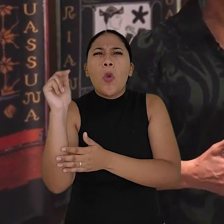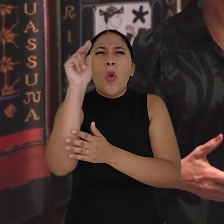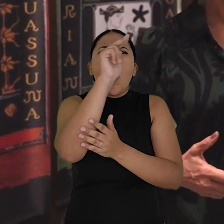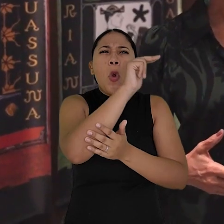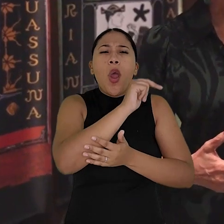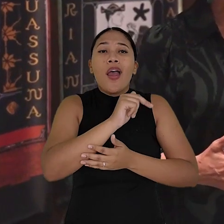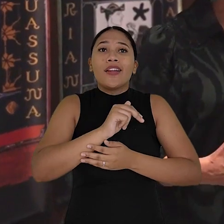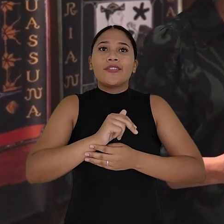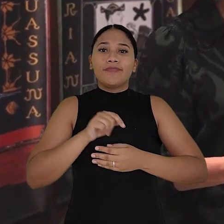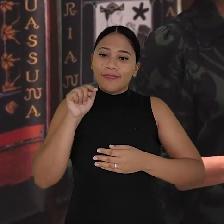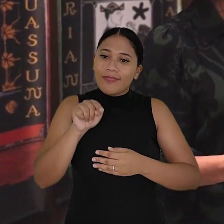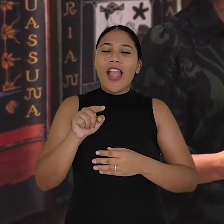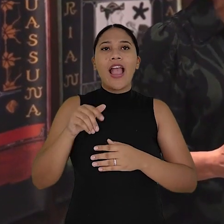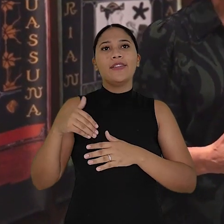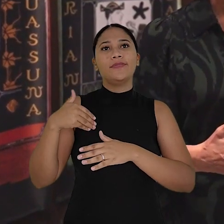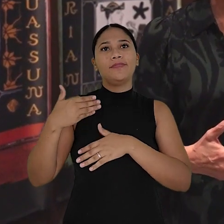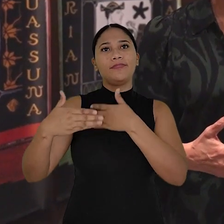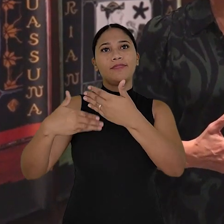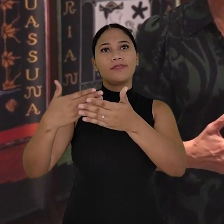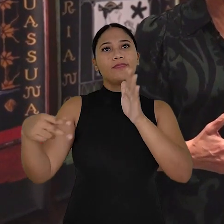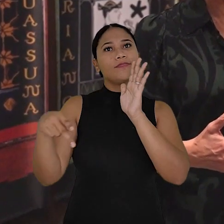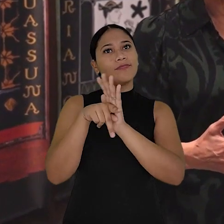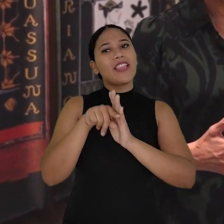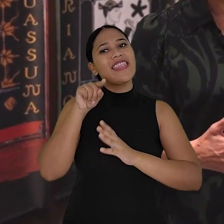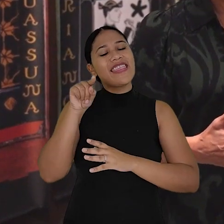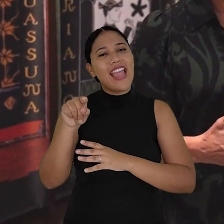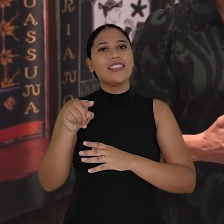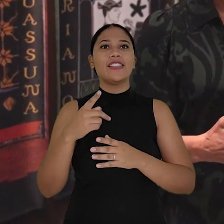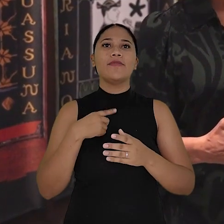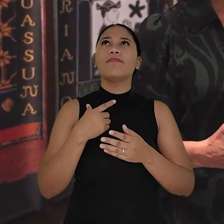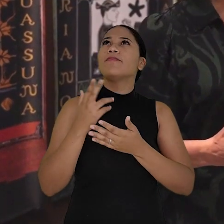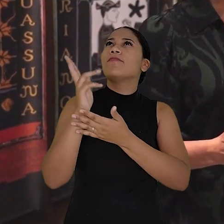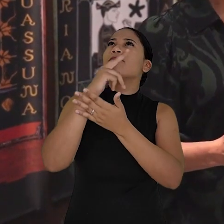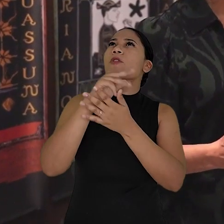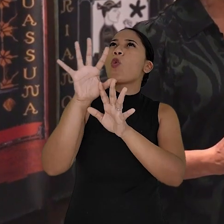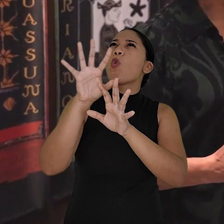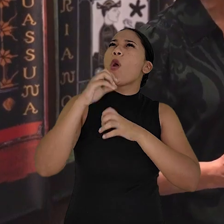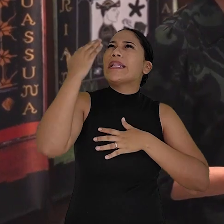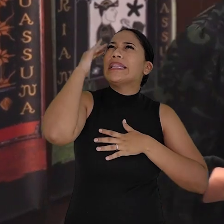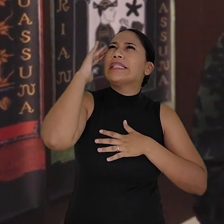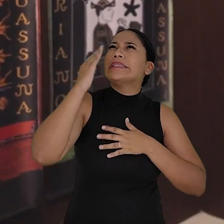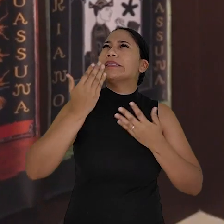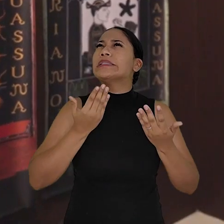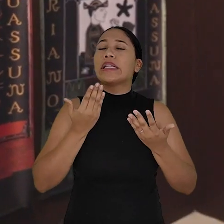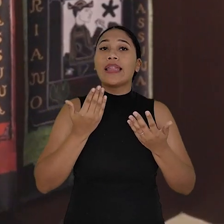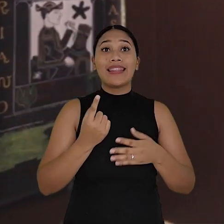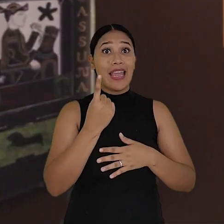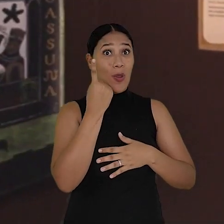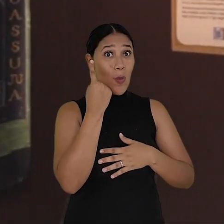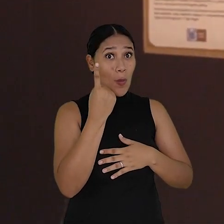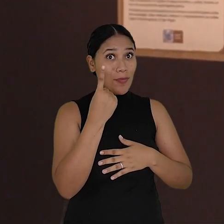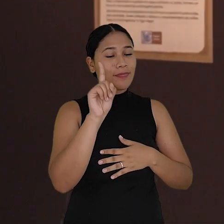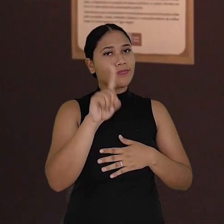Então toda essa série dele é desenvolvida em cima desses símbolos. E tem uma